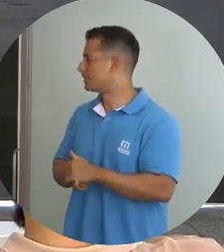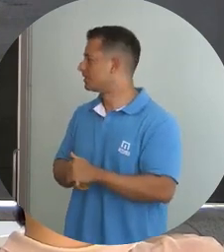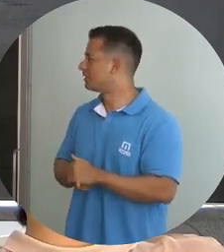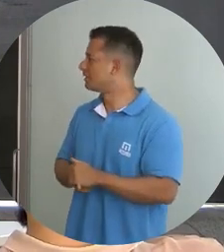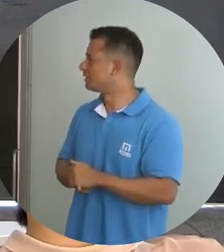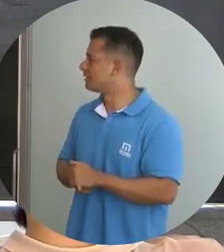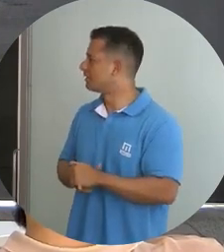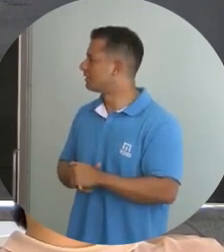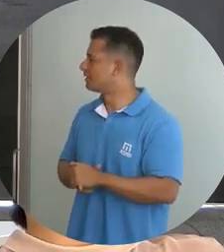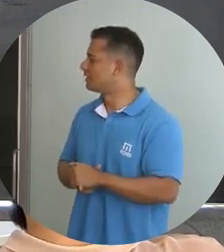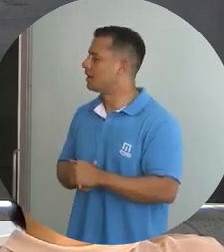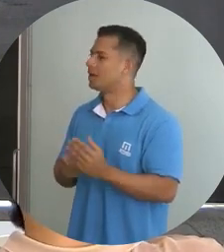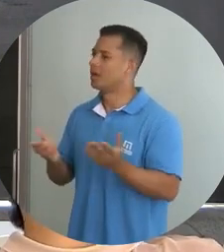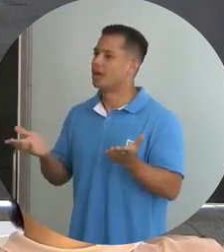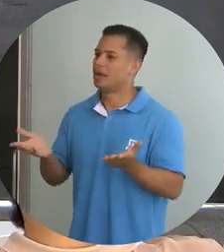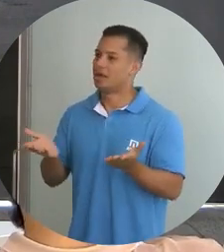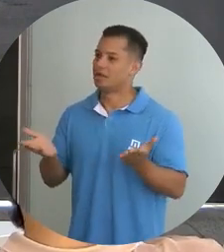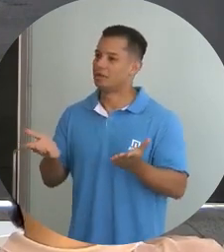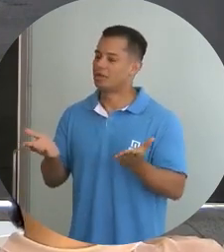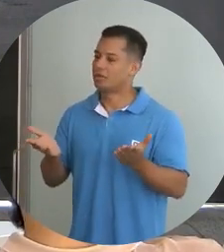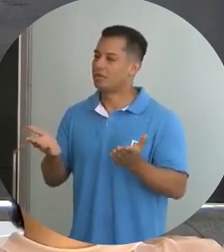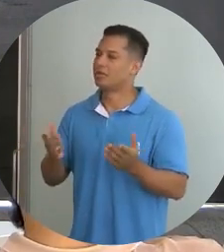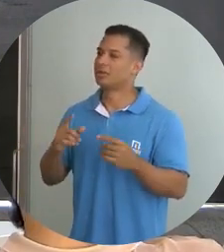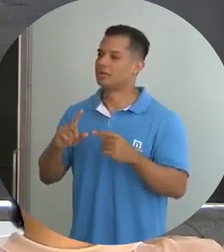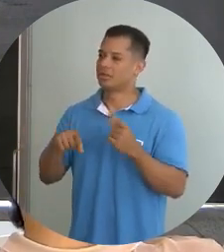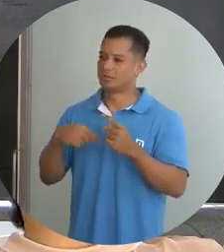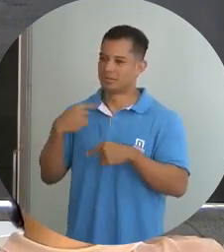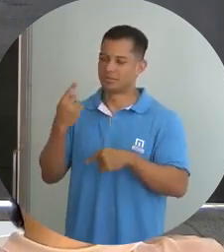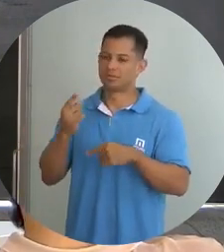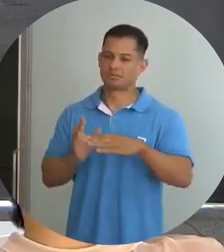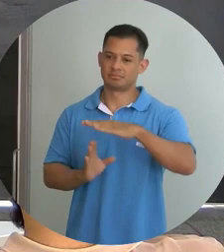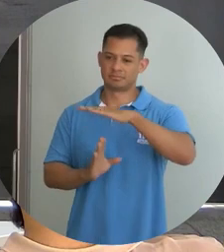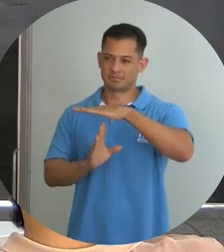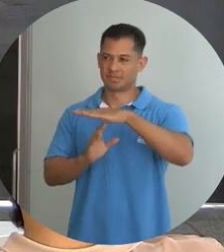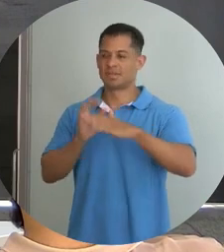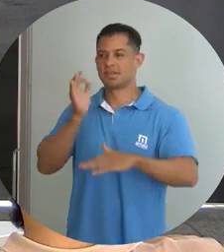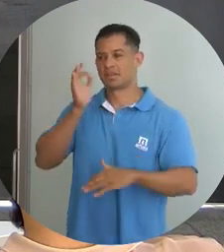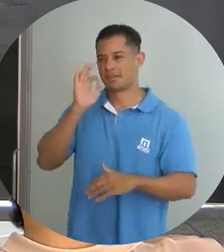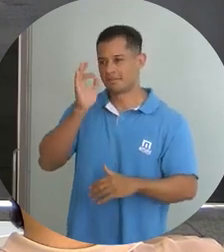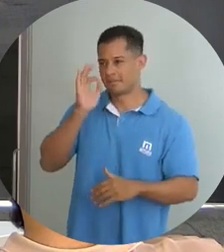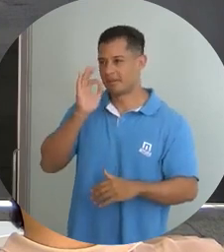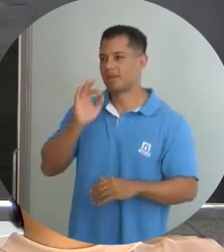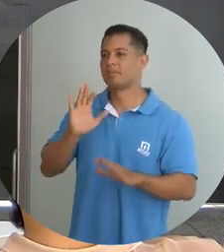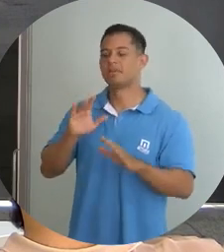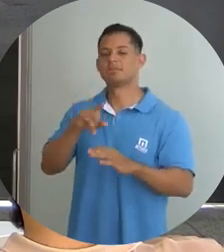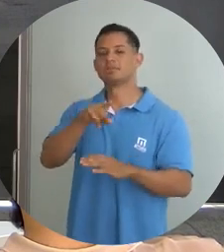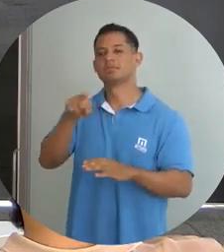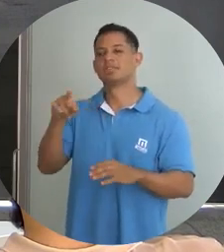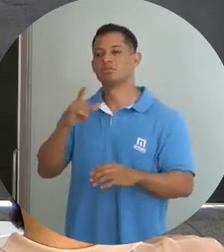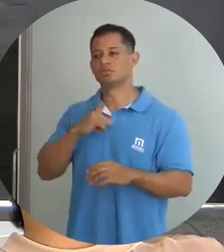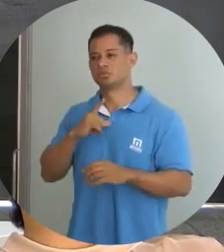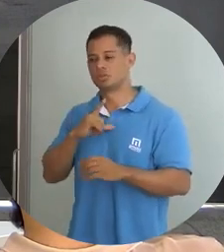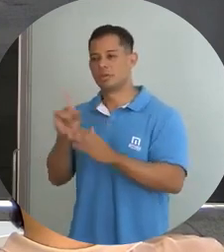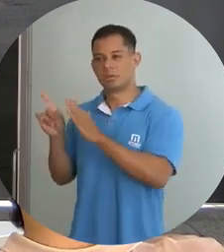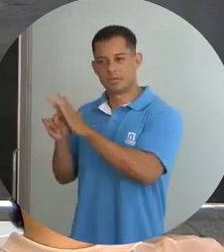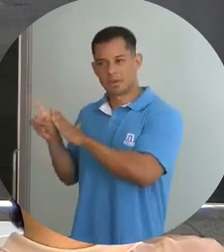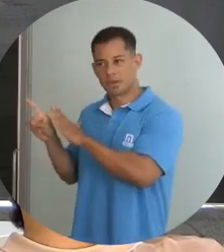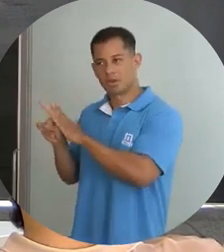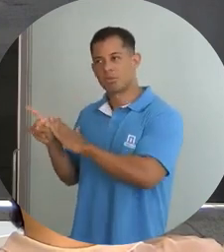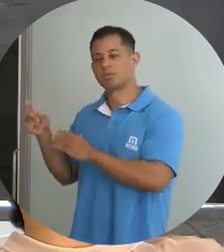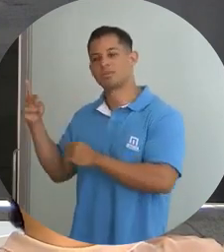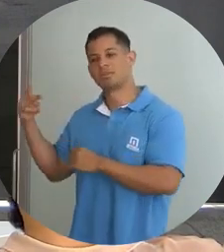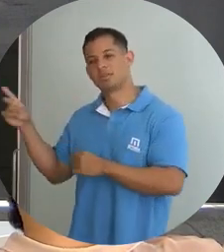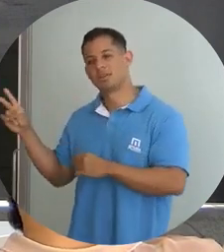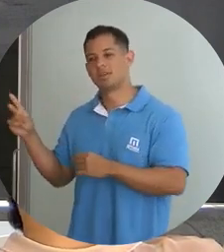vamos partir daqui a pouco para um coffee break, para a gente ter um tempinho. Mas quem que tiver alguma pergunta aqui para o Bruno, nessa